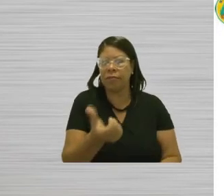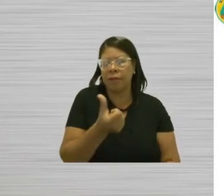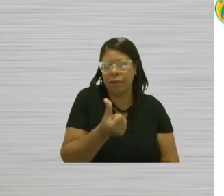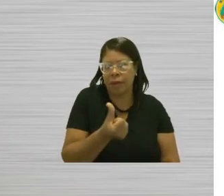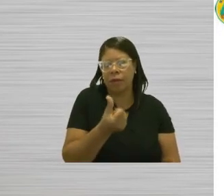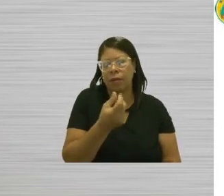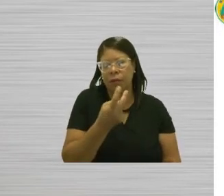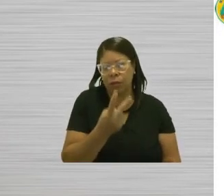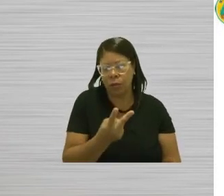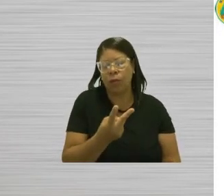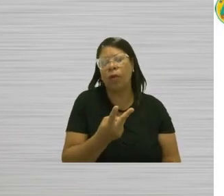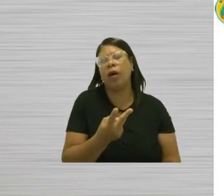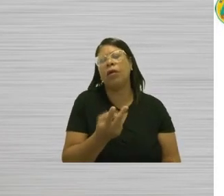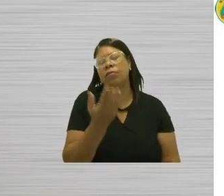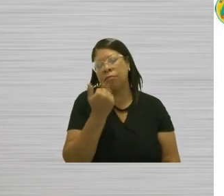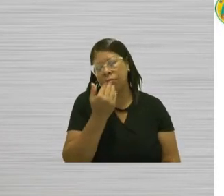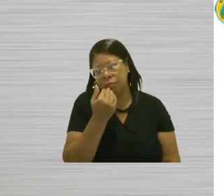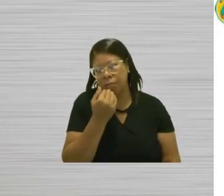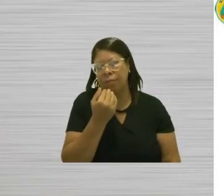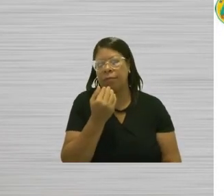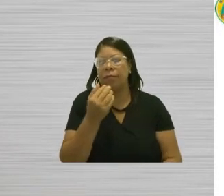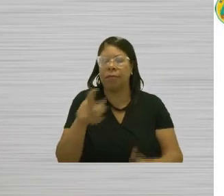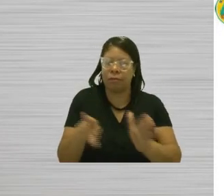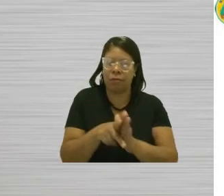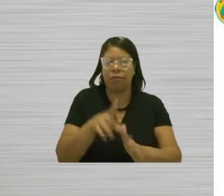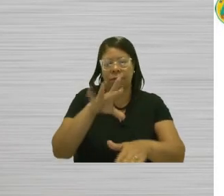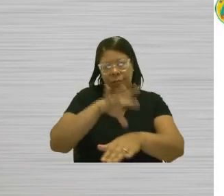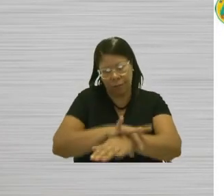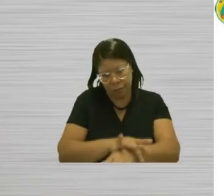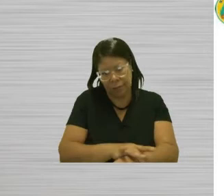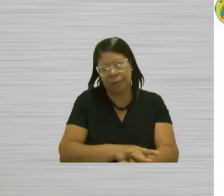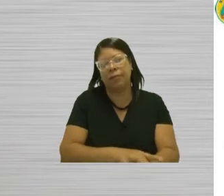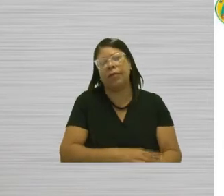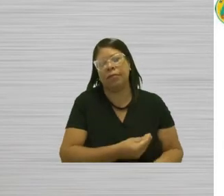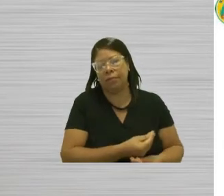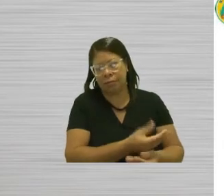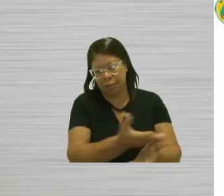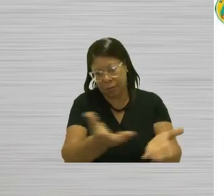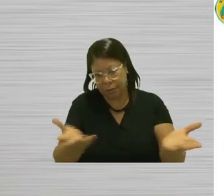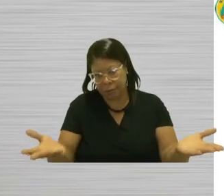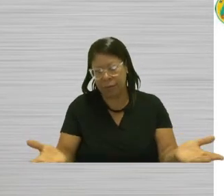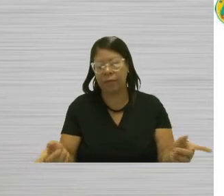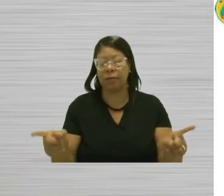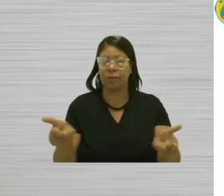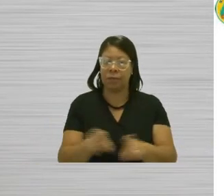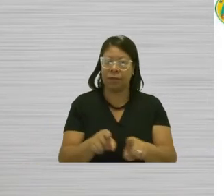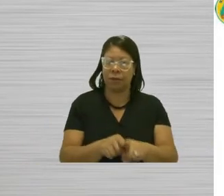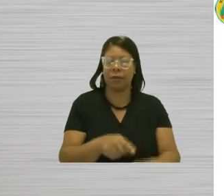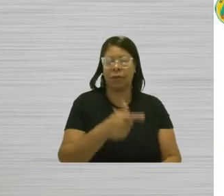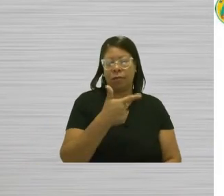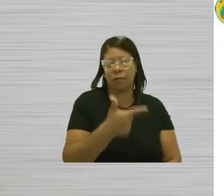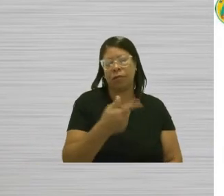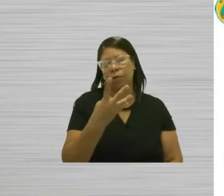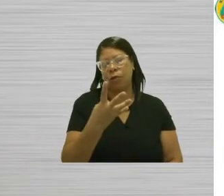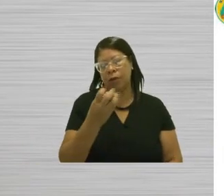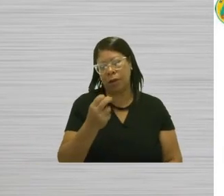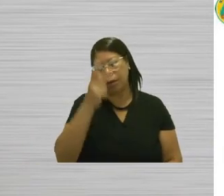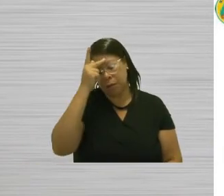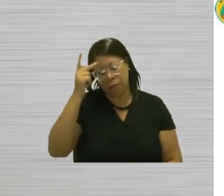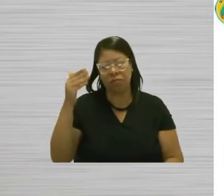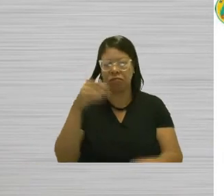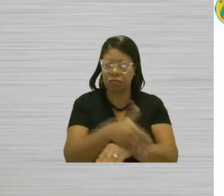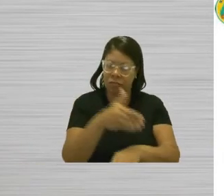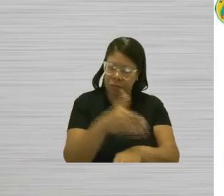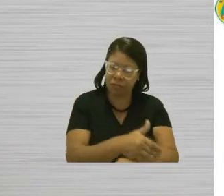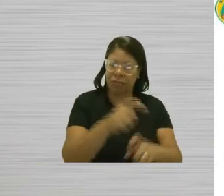62 dietas e suplementos aos usuários. E nós temos hoje 240 pacientes atendidos com uma oferta